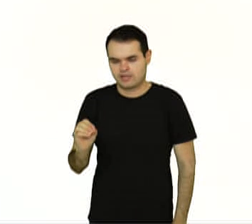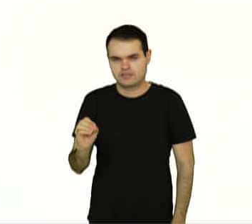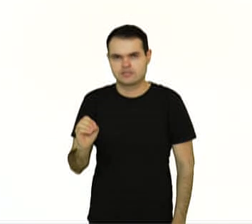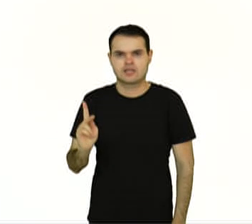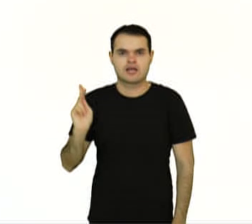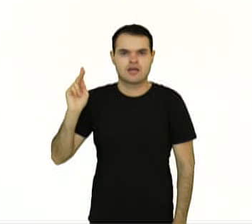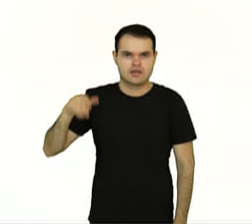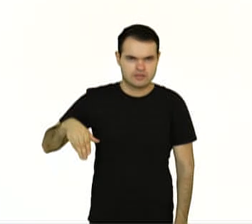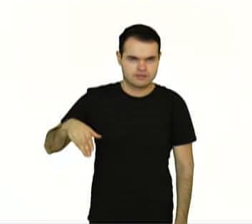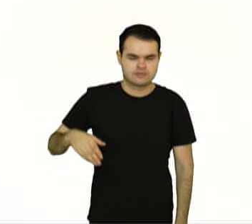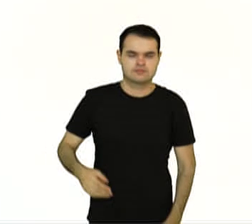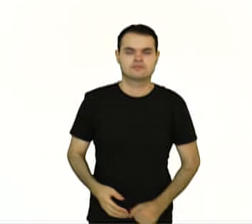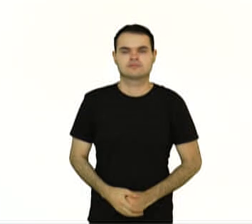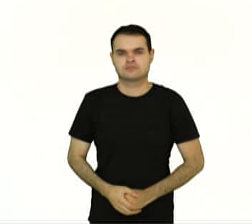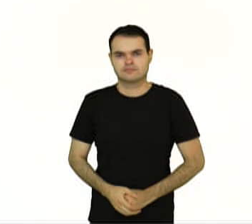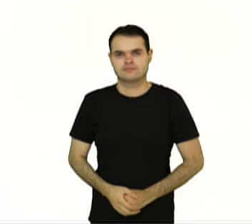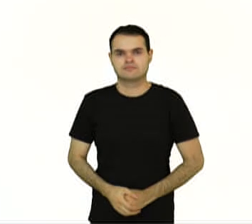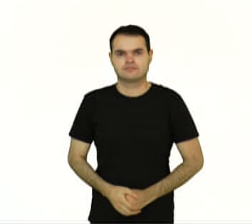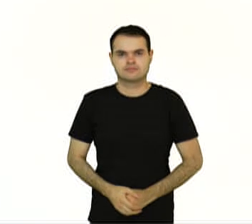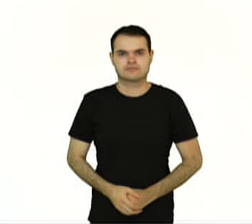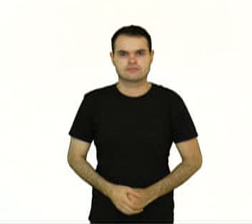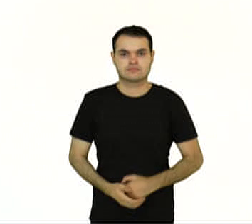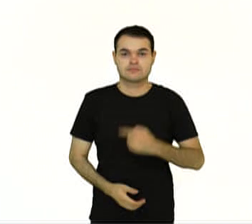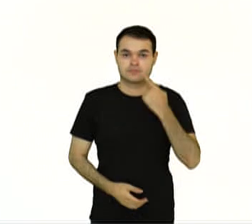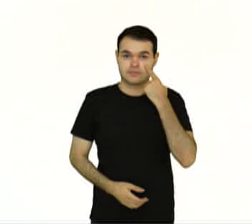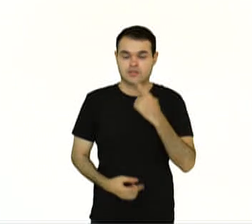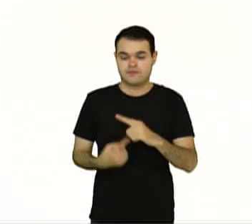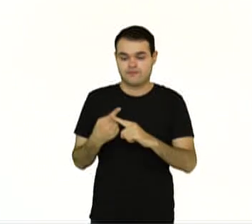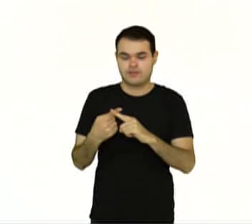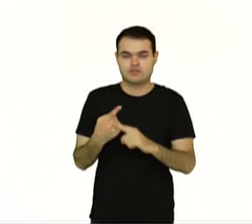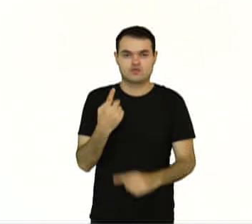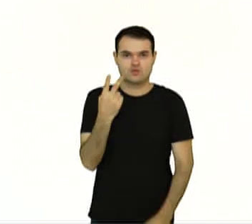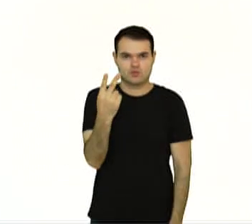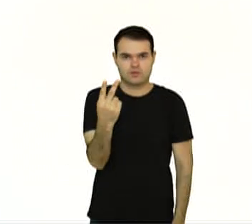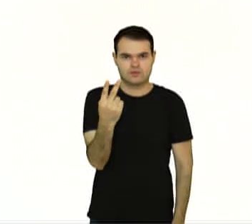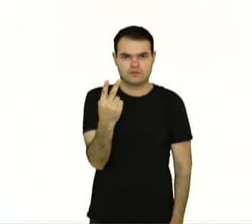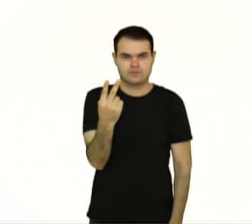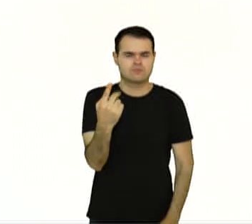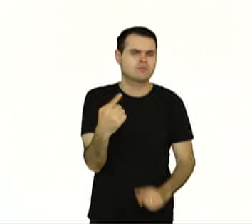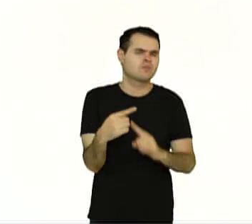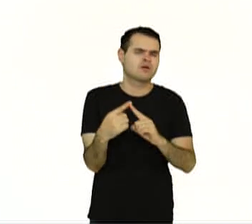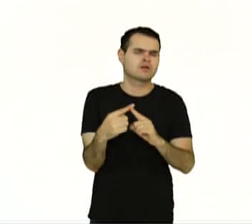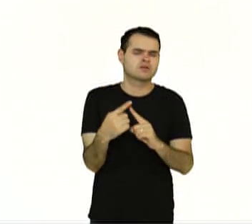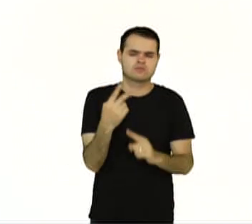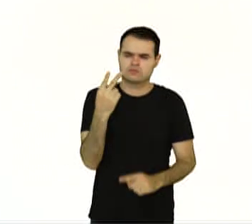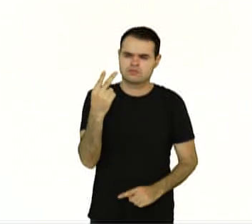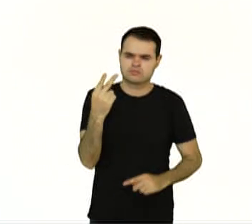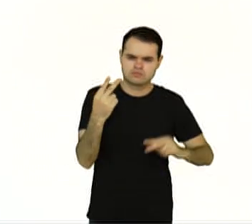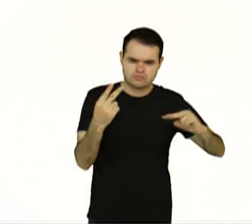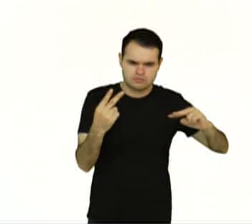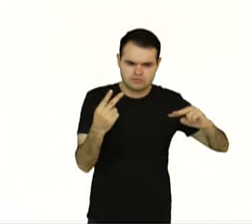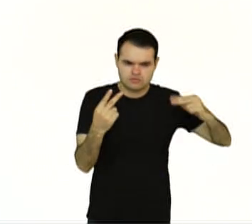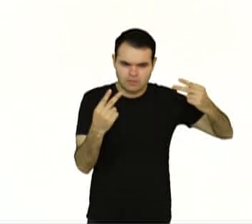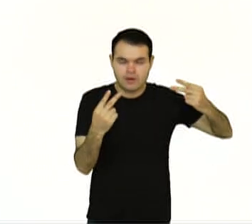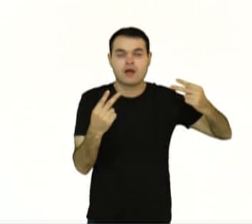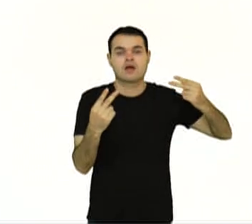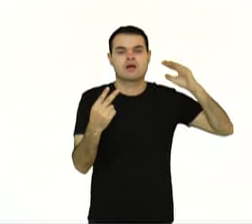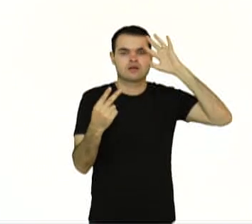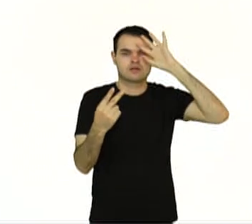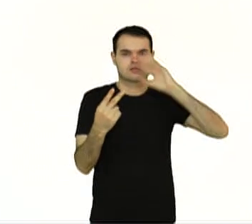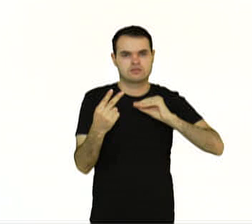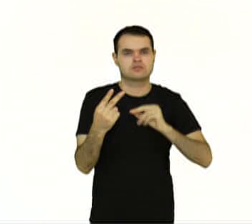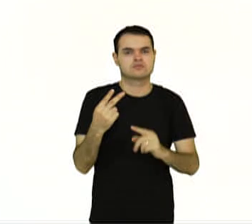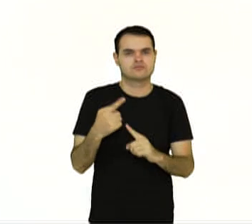310 quilômetros, tá? Vezes 2. Vezes 2 por quê? Porque eu vou dobrar essa